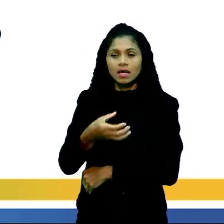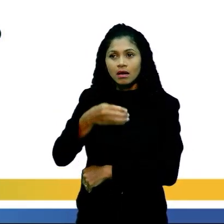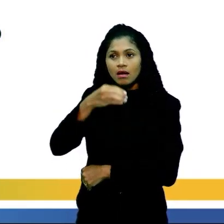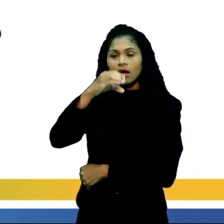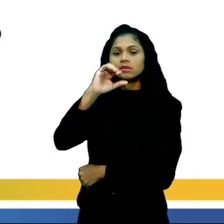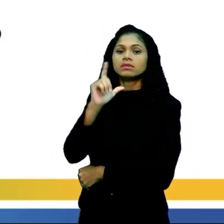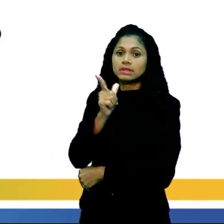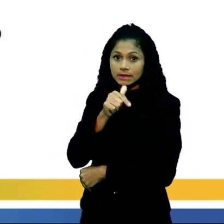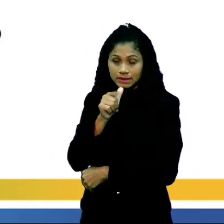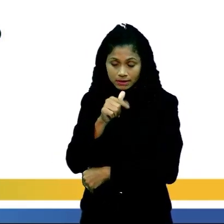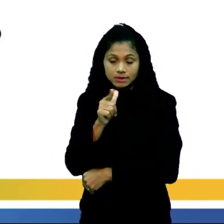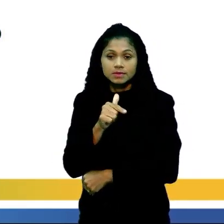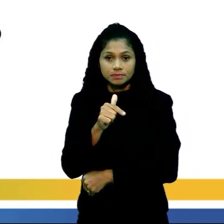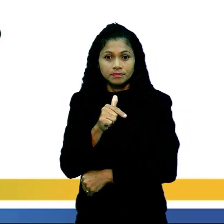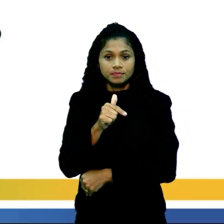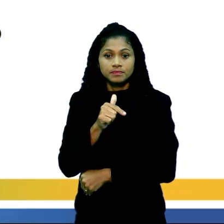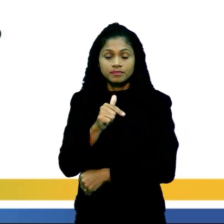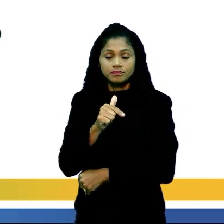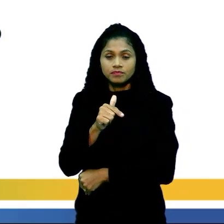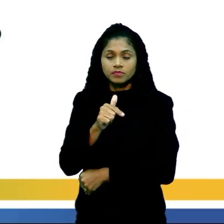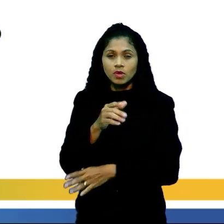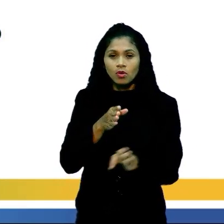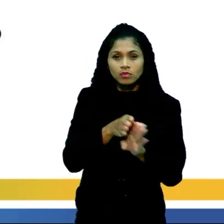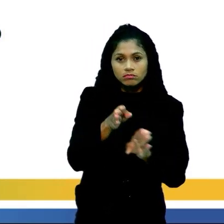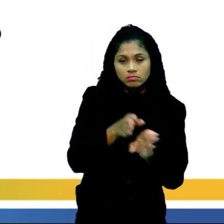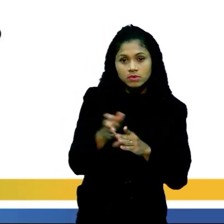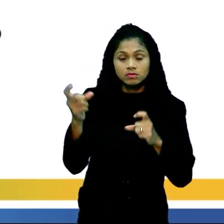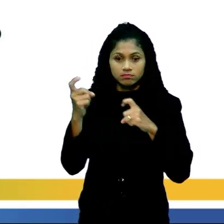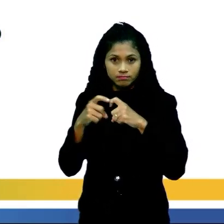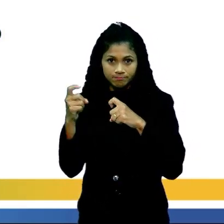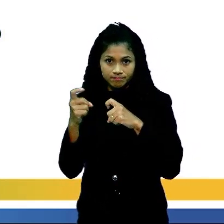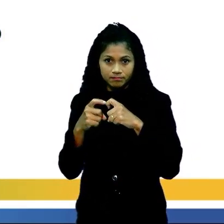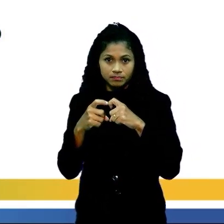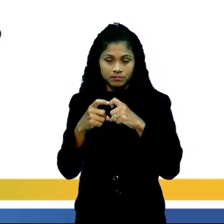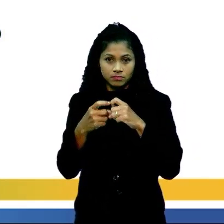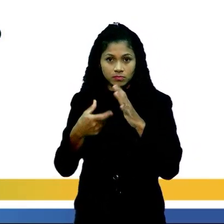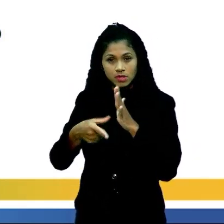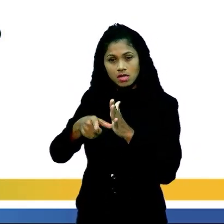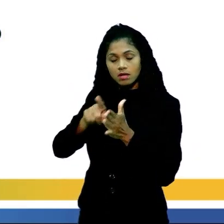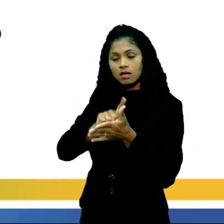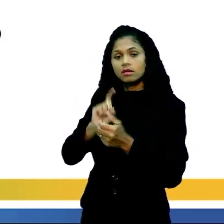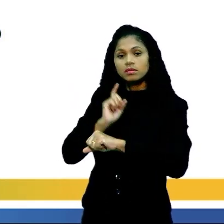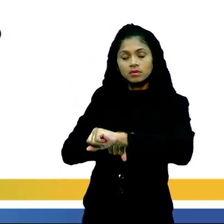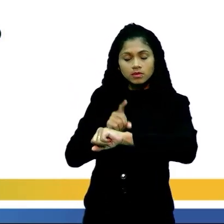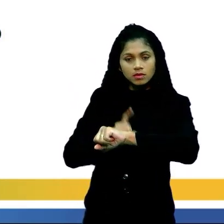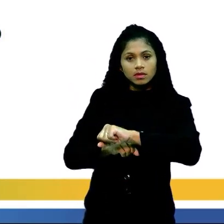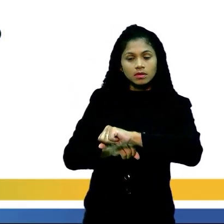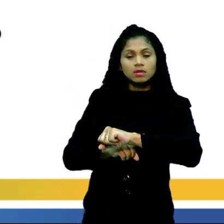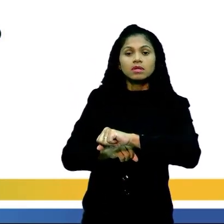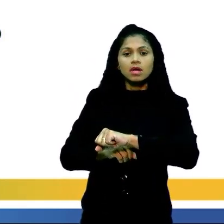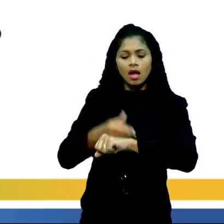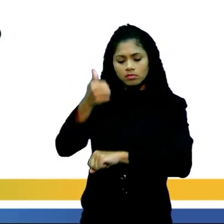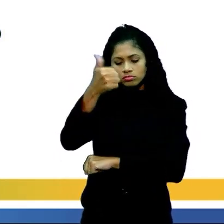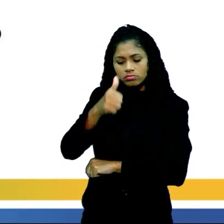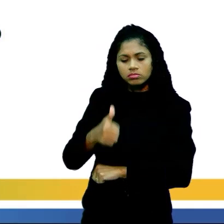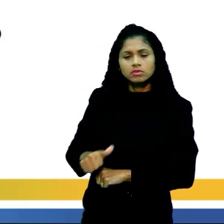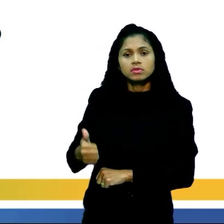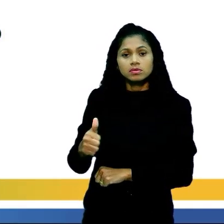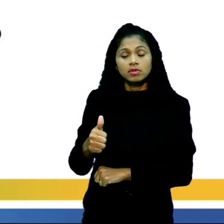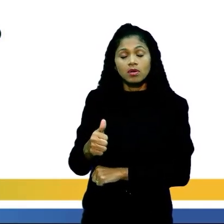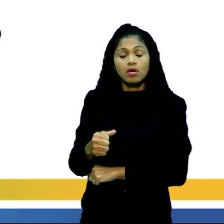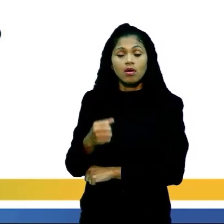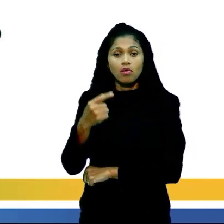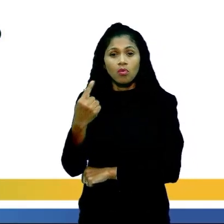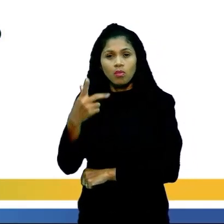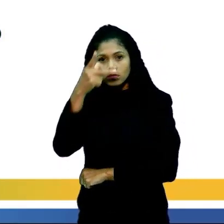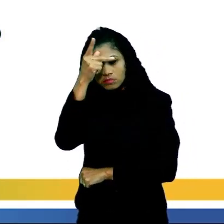habitual. Por recomendação médica, antes do horário do exame, um paciente deveria